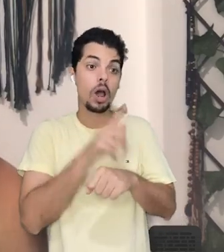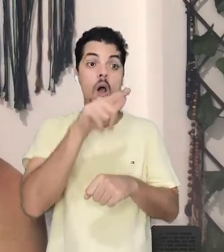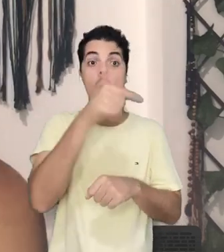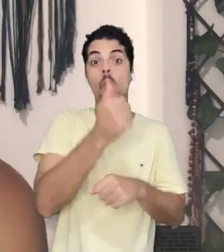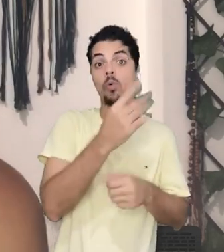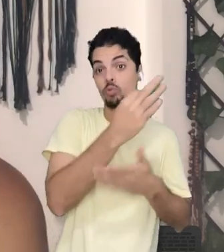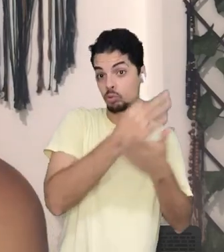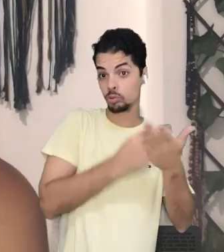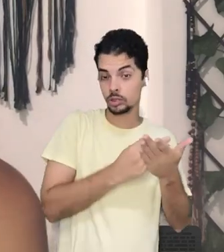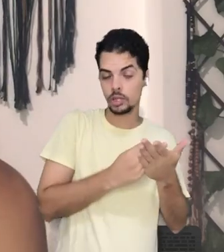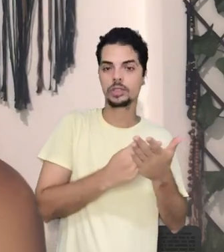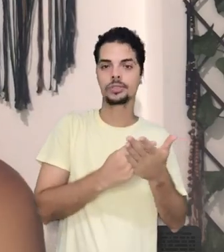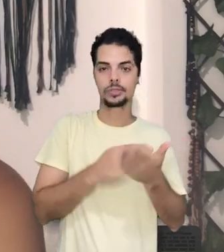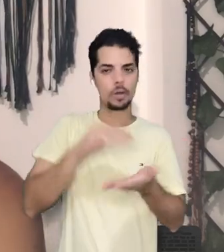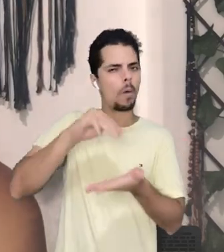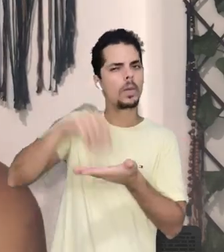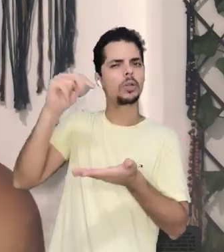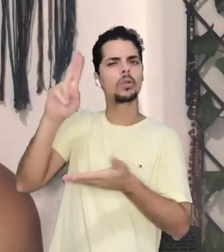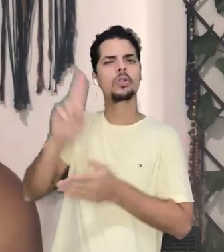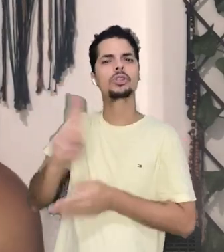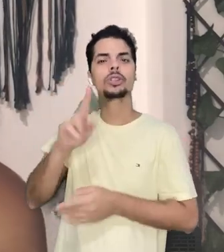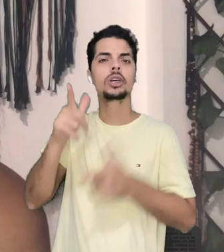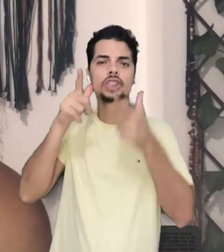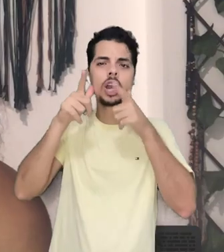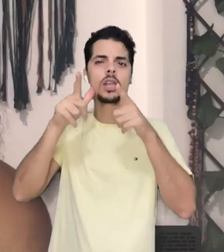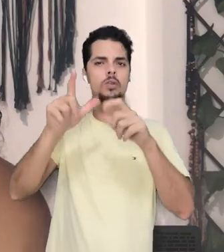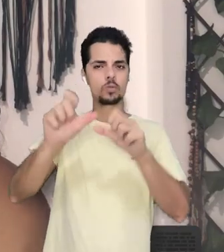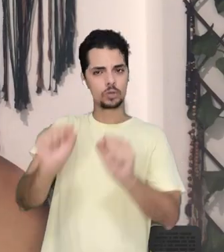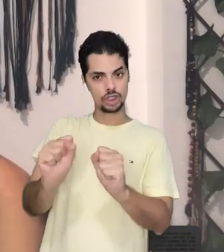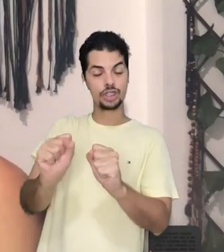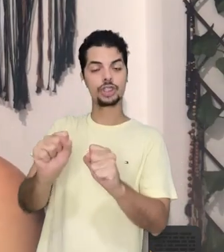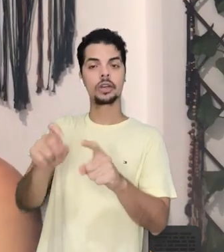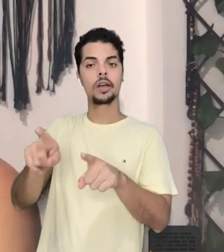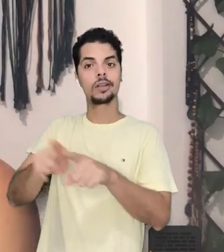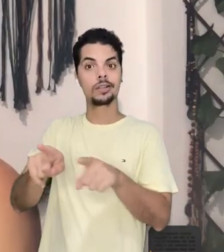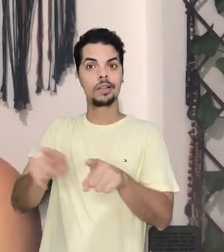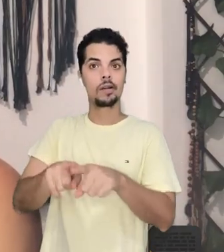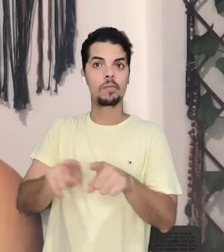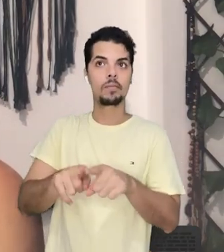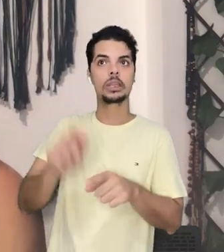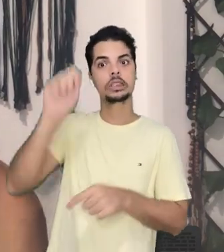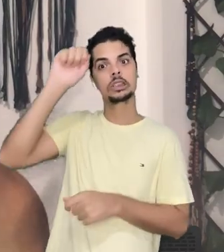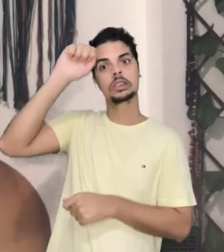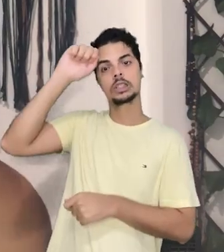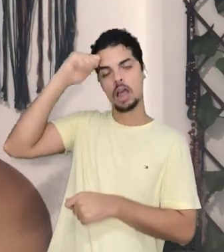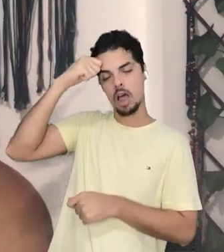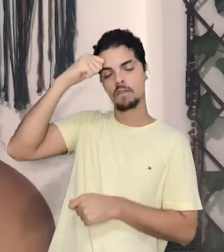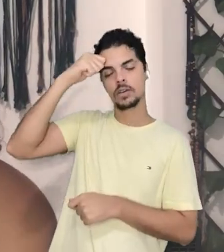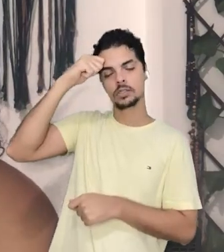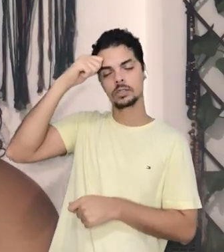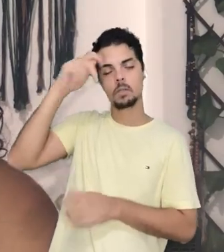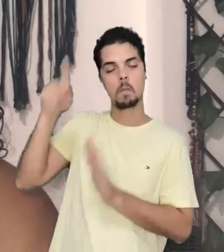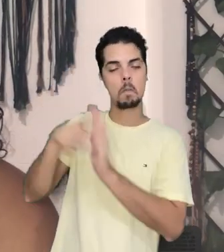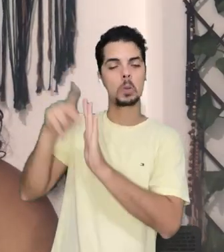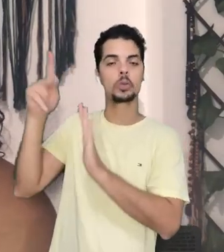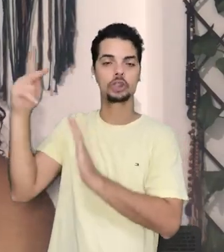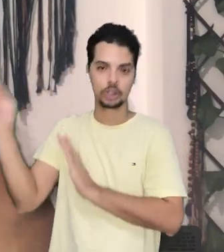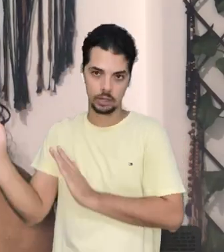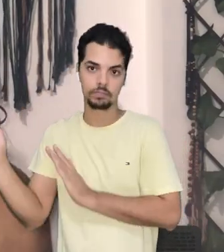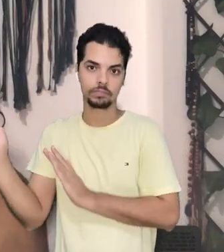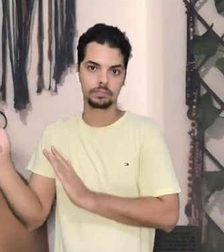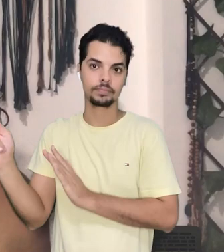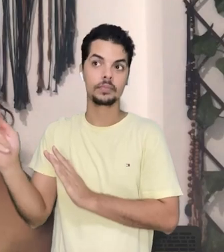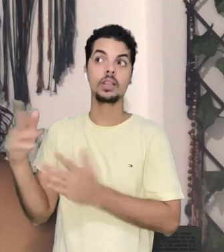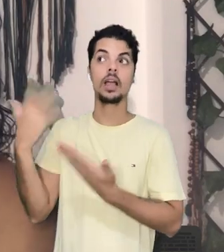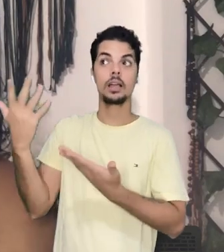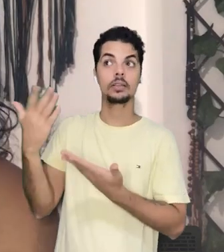utilizam metodologias de linguística comparada utilizadas por africanistas. E aí